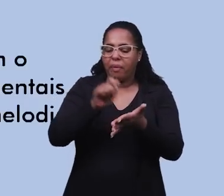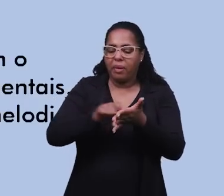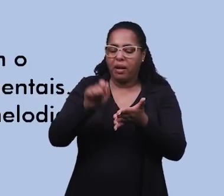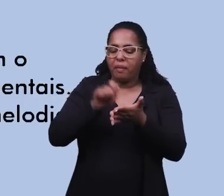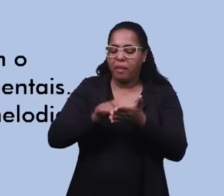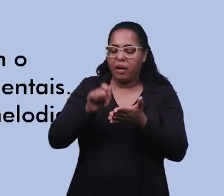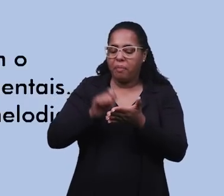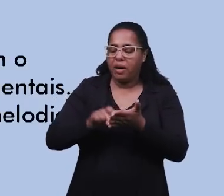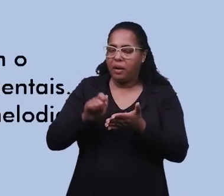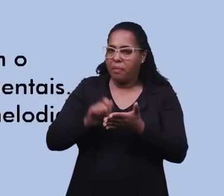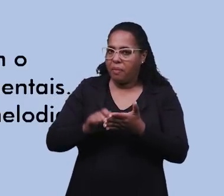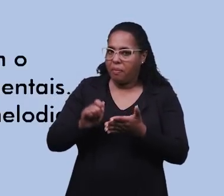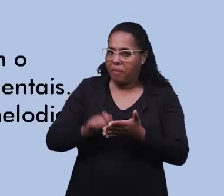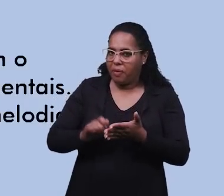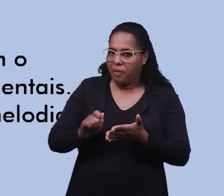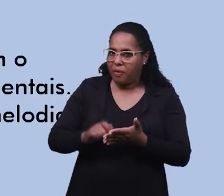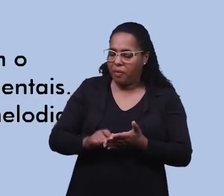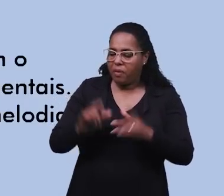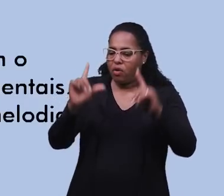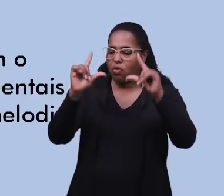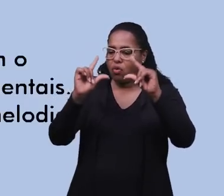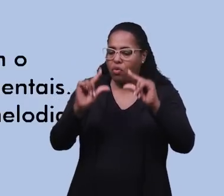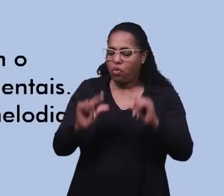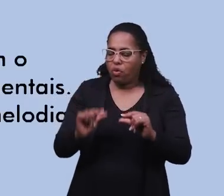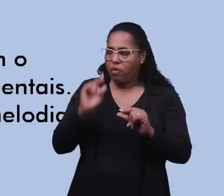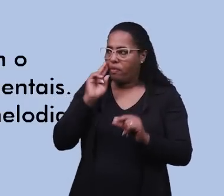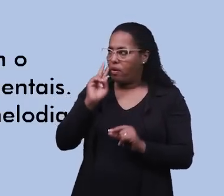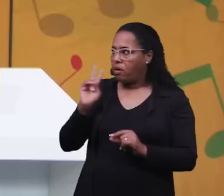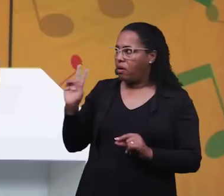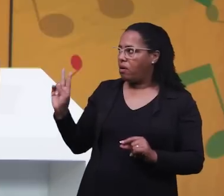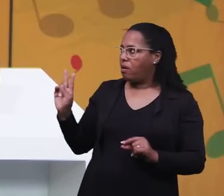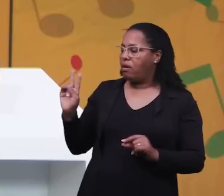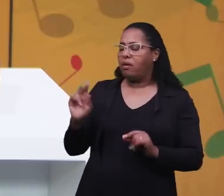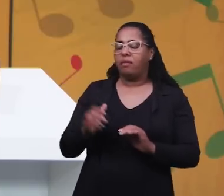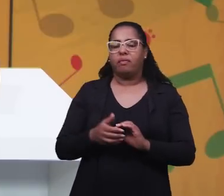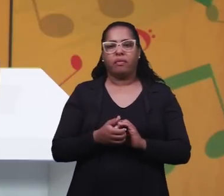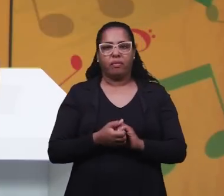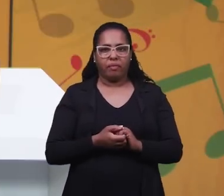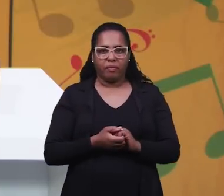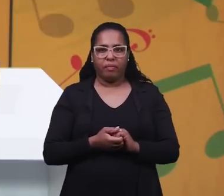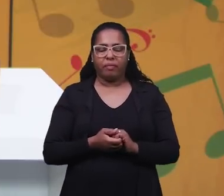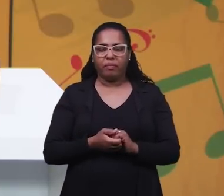foram escritas com tamanho reduzido. Vamos ver?